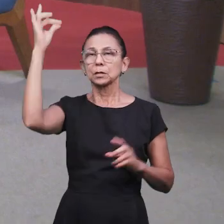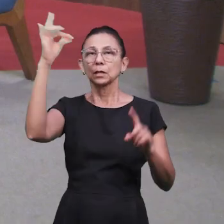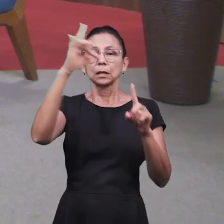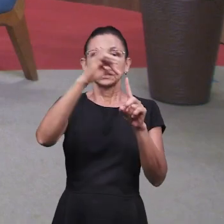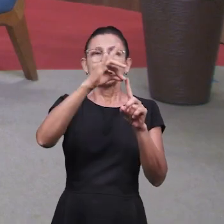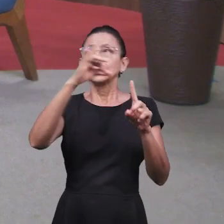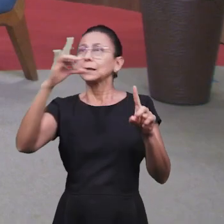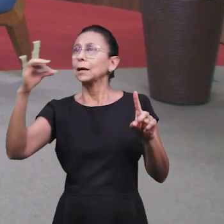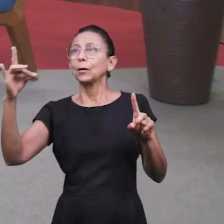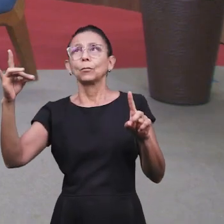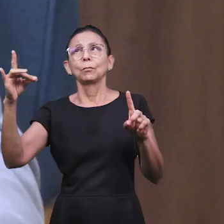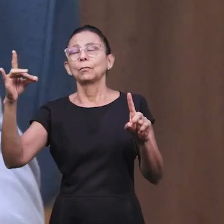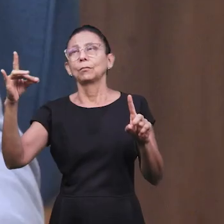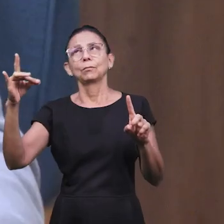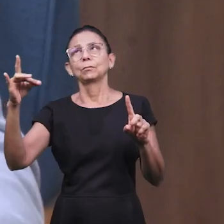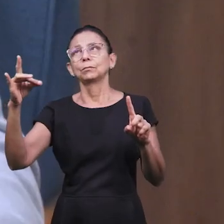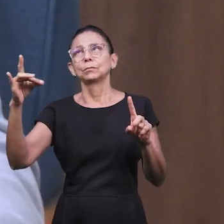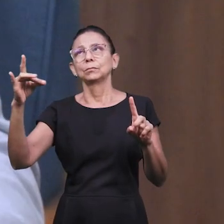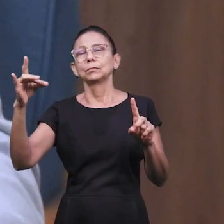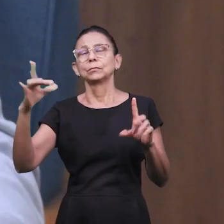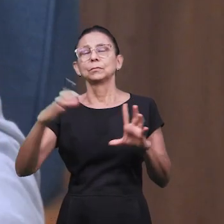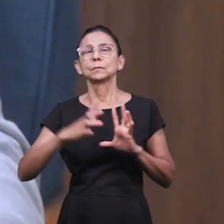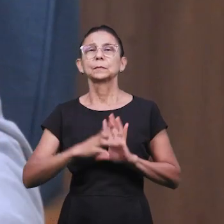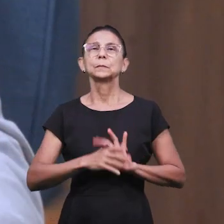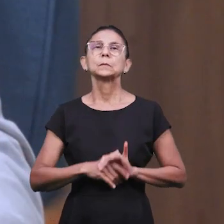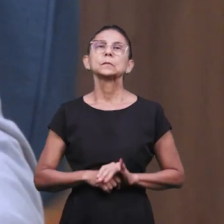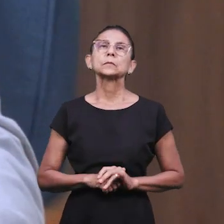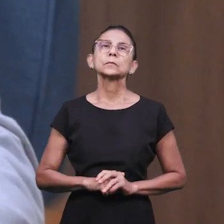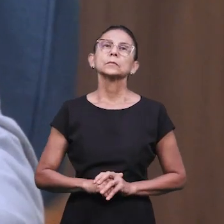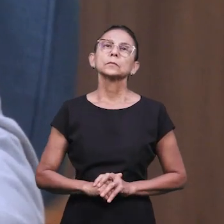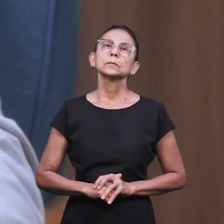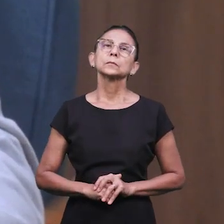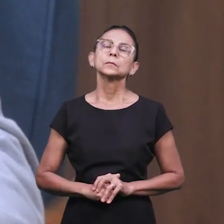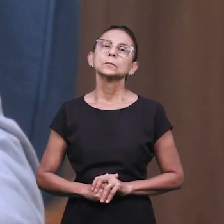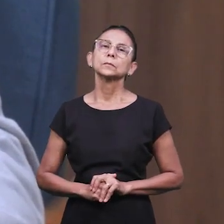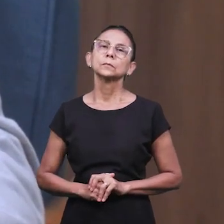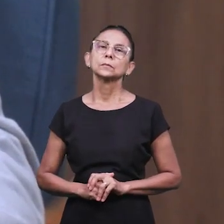isso? Não, primeiro a gente tem que